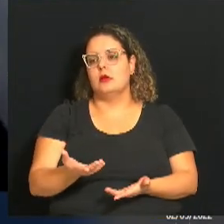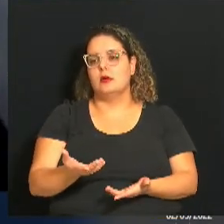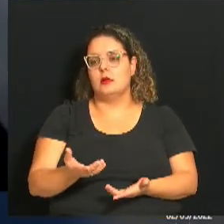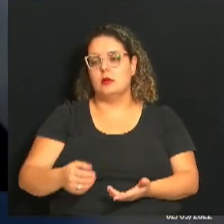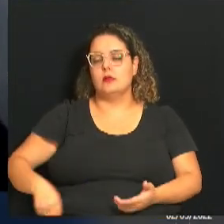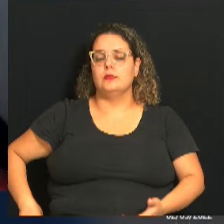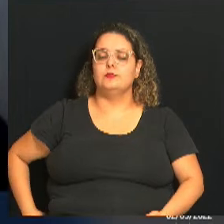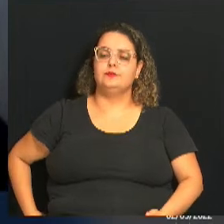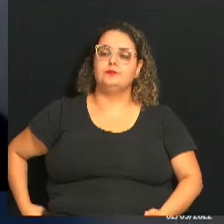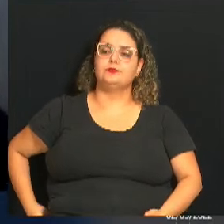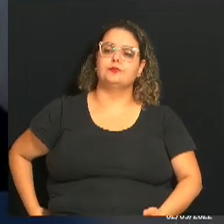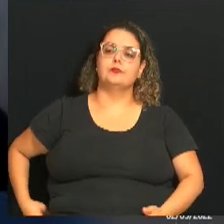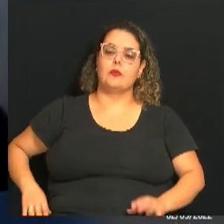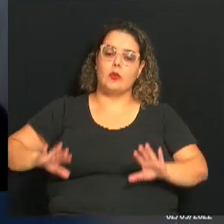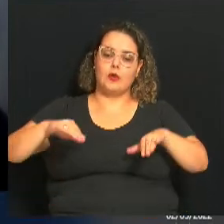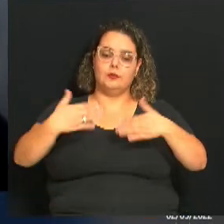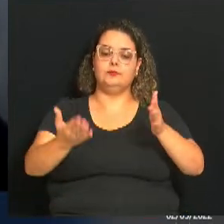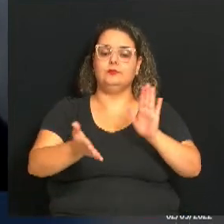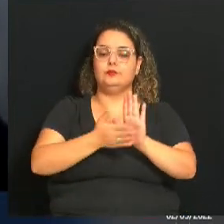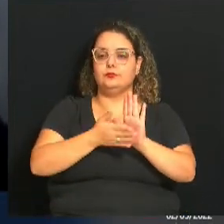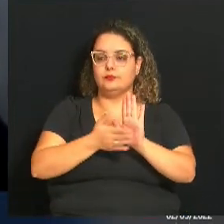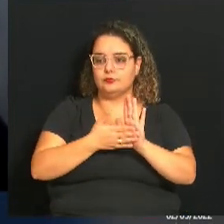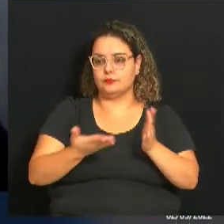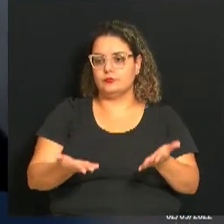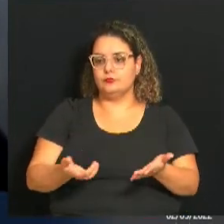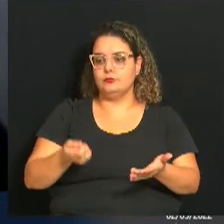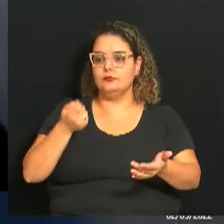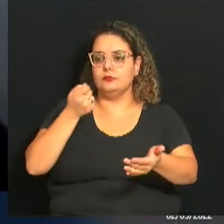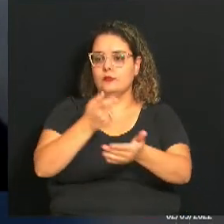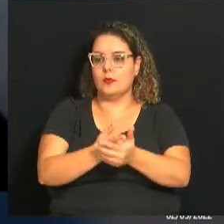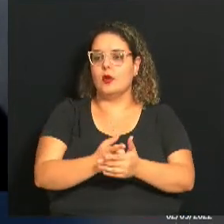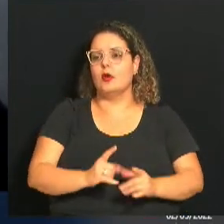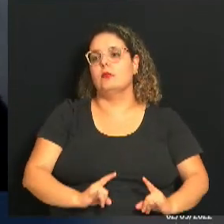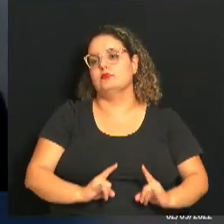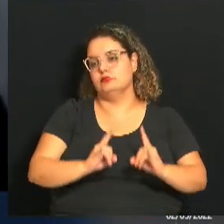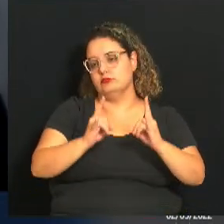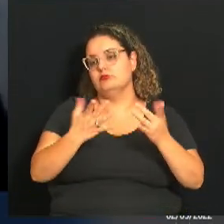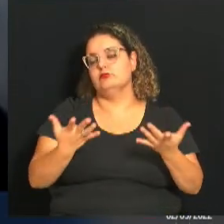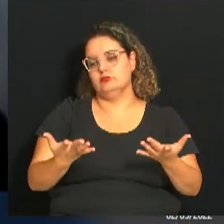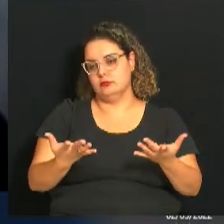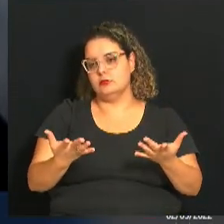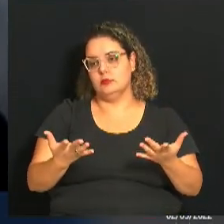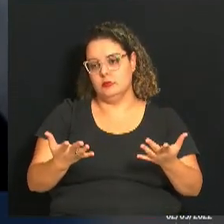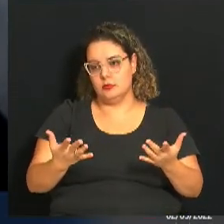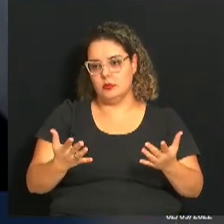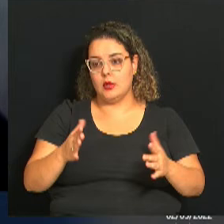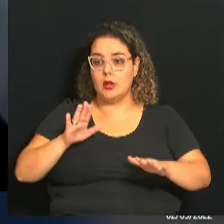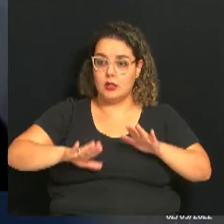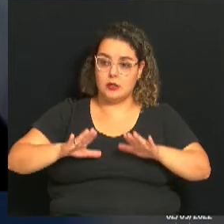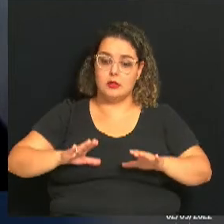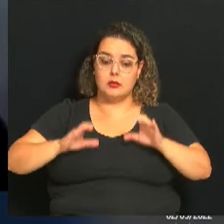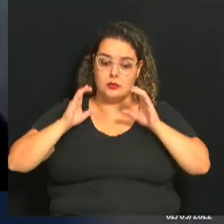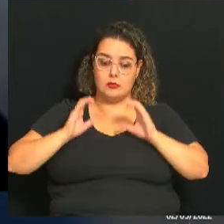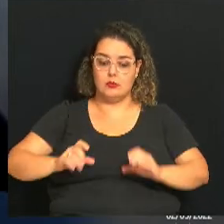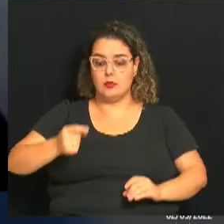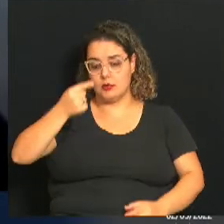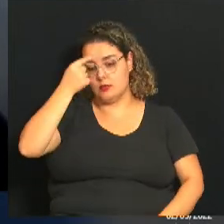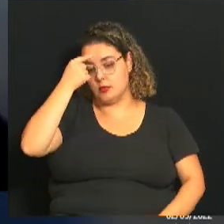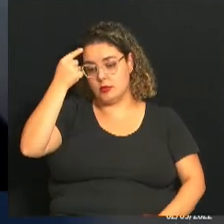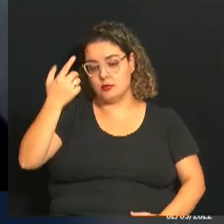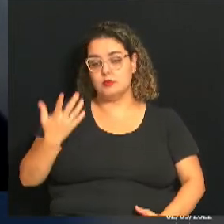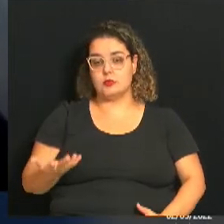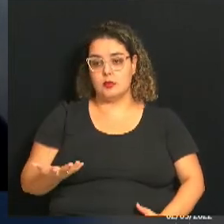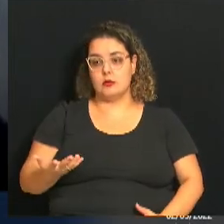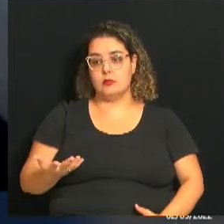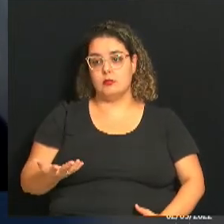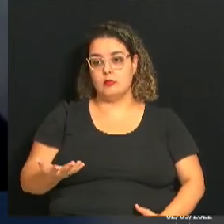que apresenta uma proposta aí de compra do imóvel, às vezes as pessoas mudam de comportamento, mudam de ideia. Mas é uma situação que a